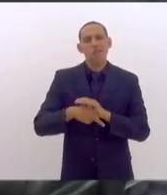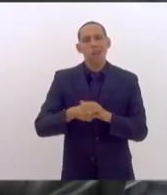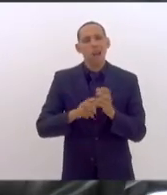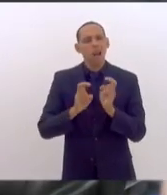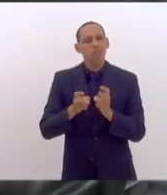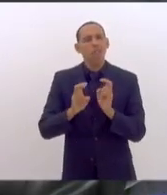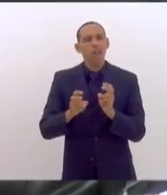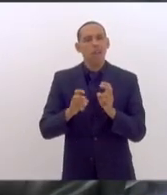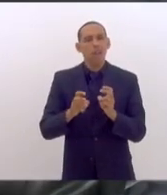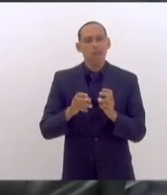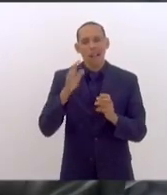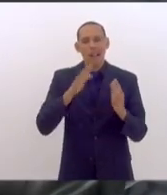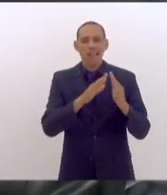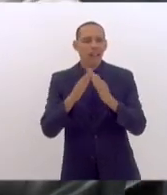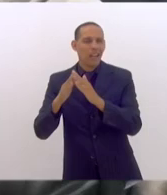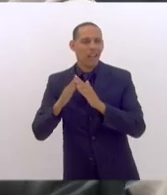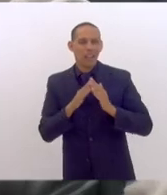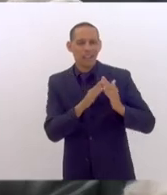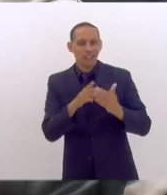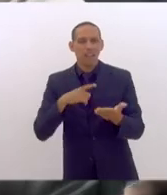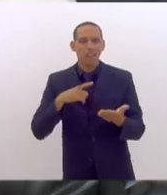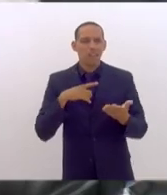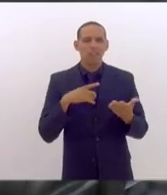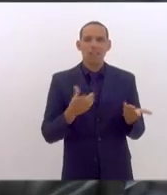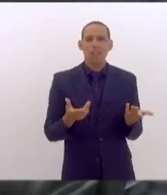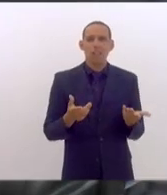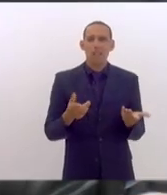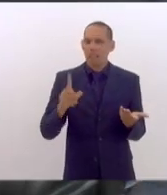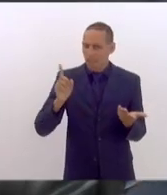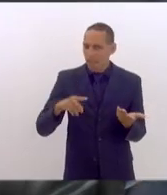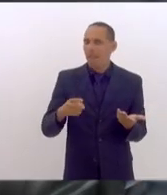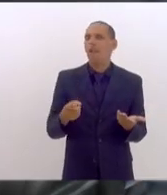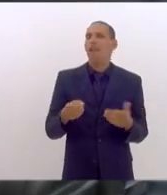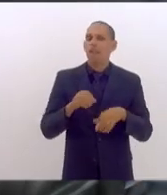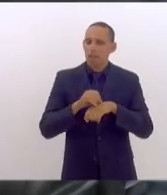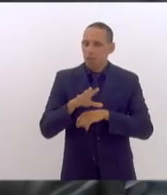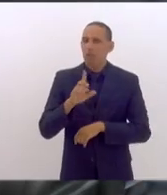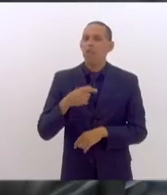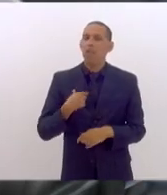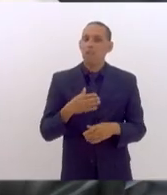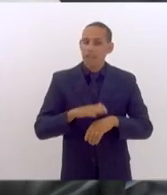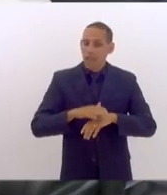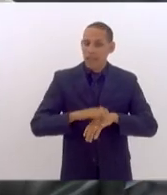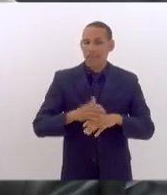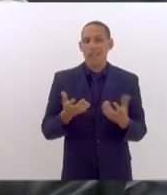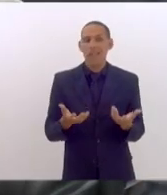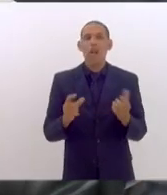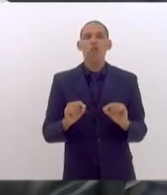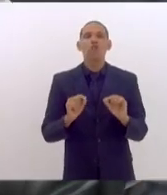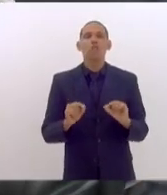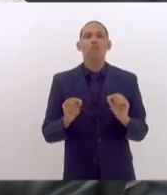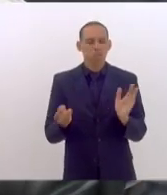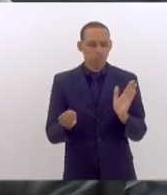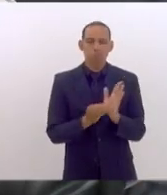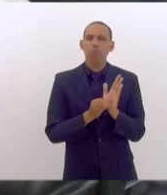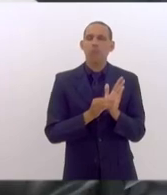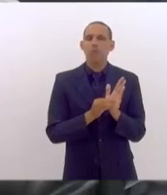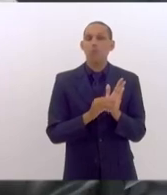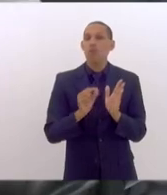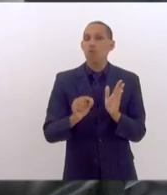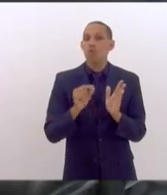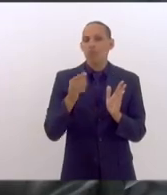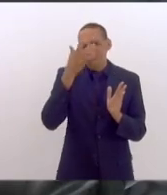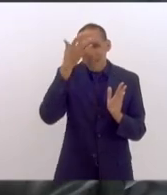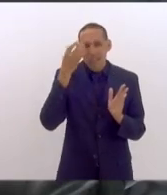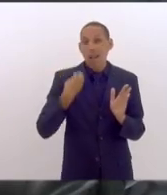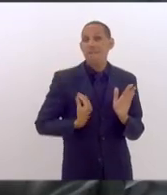Ferroviária nós vamos colocar essa questão aqui waldeck era uma recomendação que eu queria fazer você claro que incluísse a questão